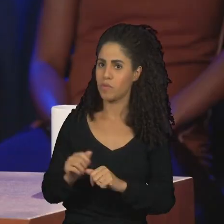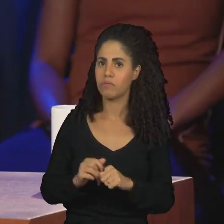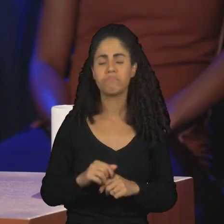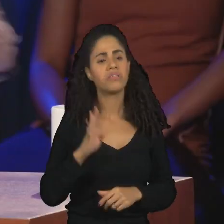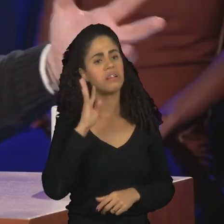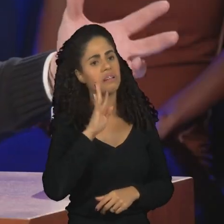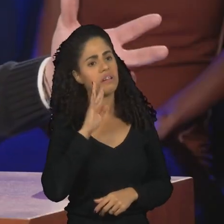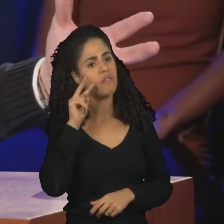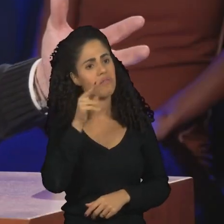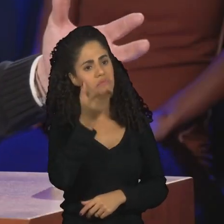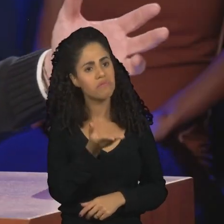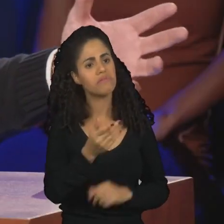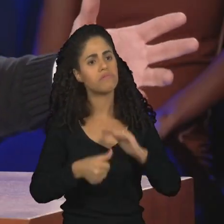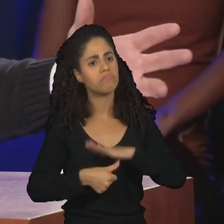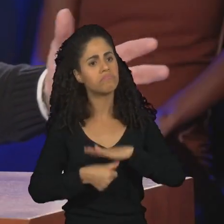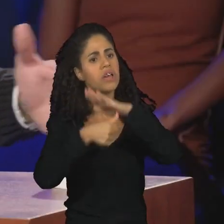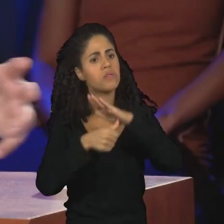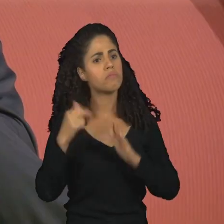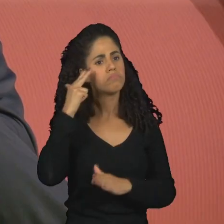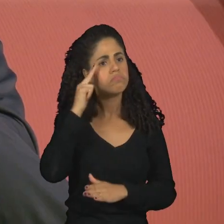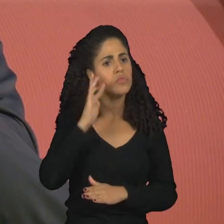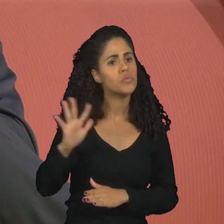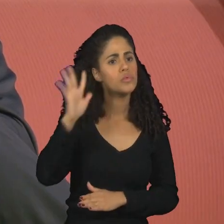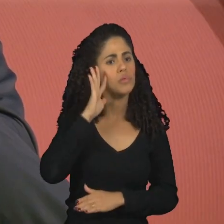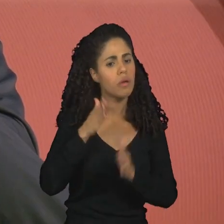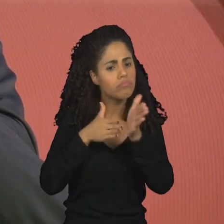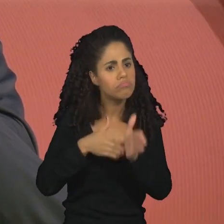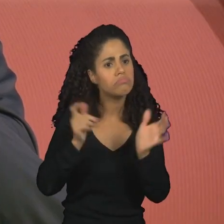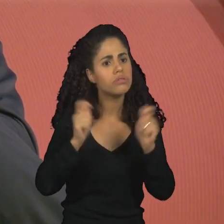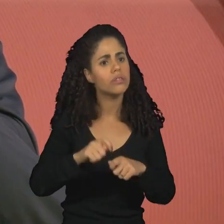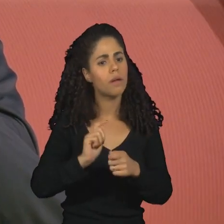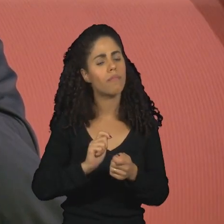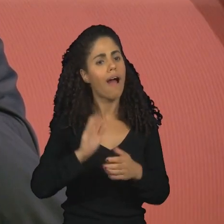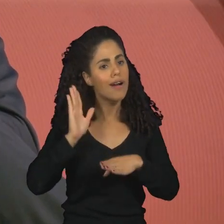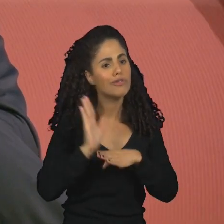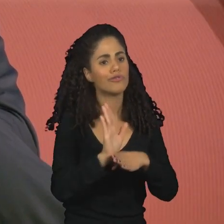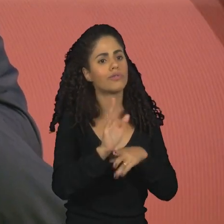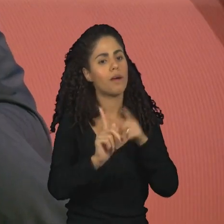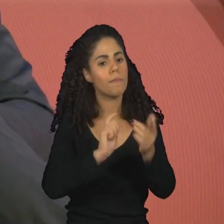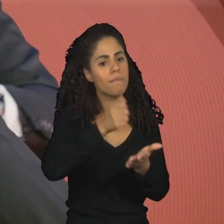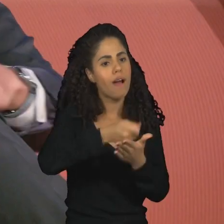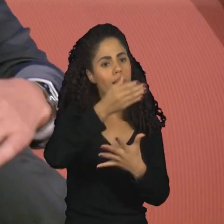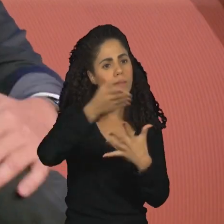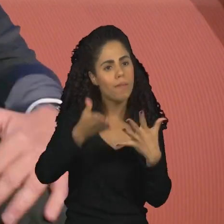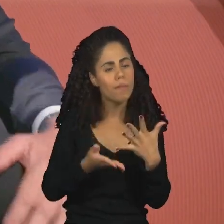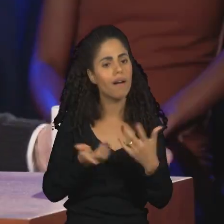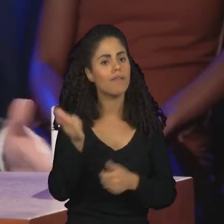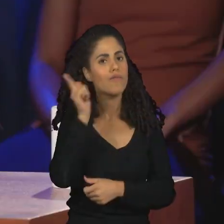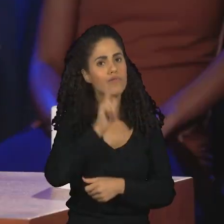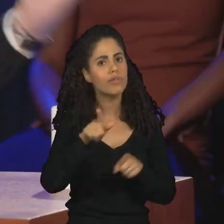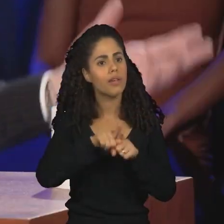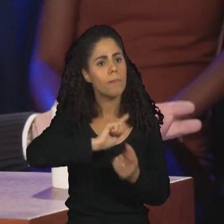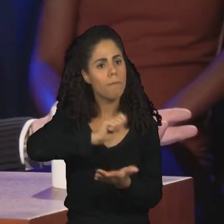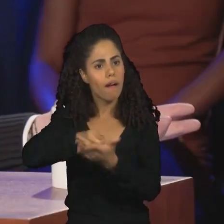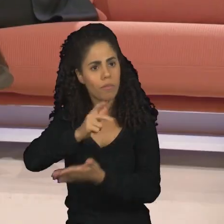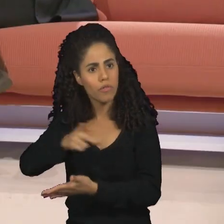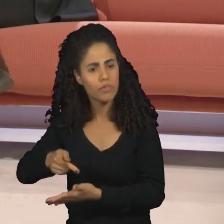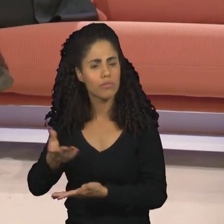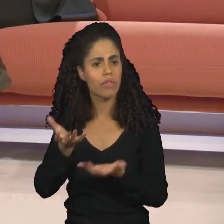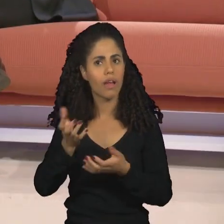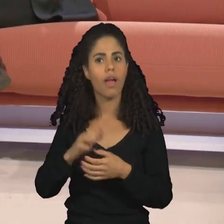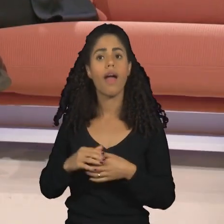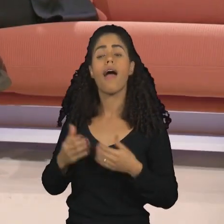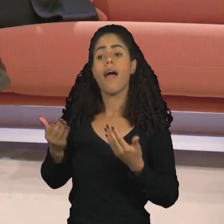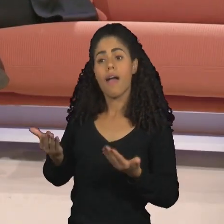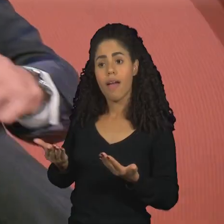falando assim, o meu sonho é que a gente tenha outros caminhos de financiamento, porque vocês têm que pagar a conta, tem que pagar professor, tem que pagar tudo, né? Ali